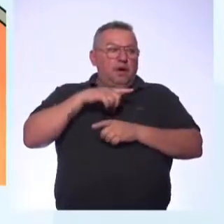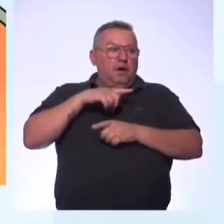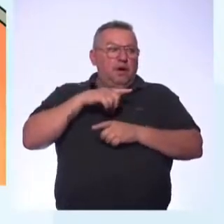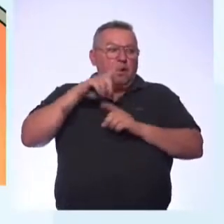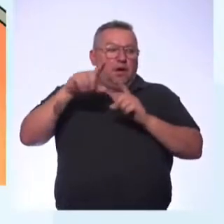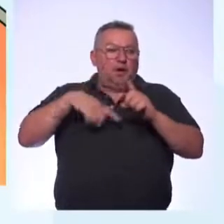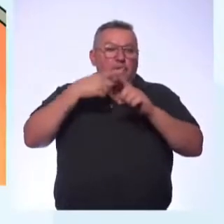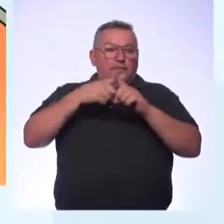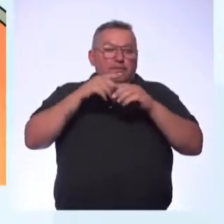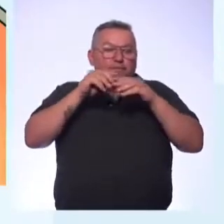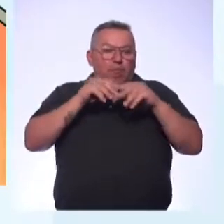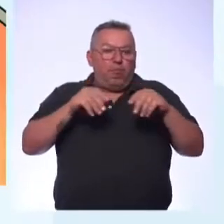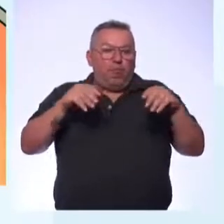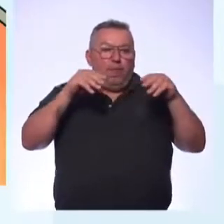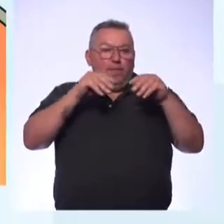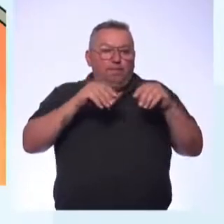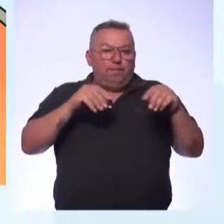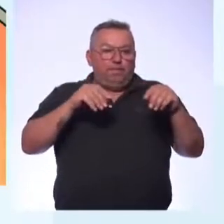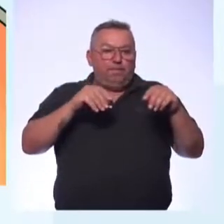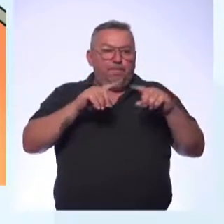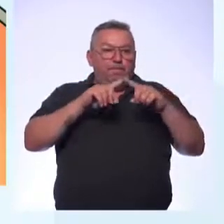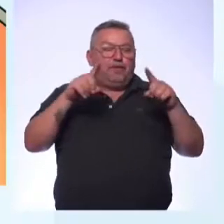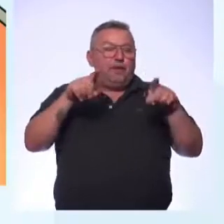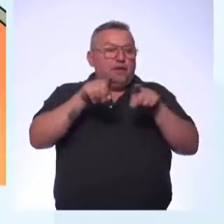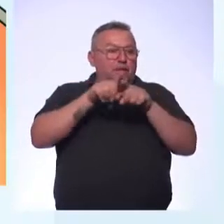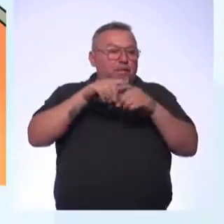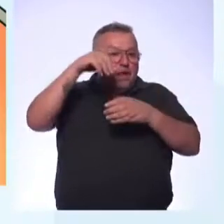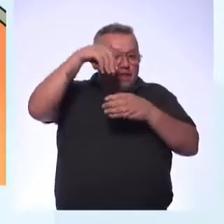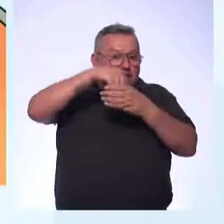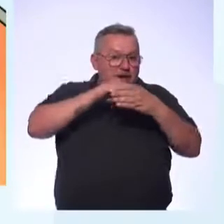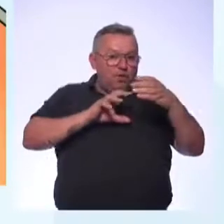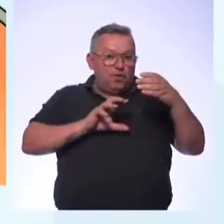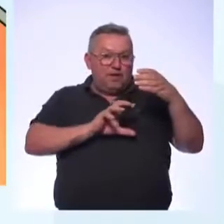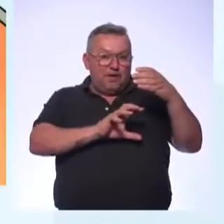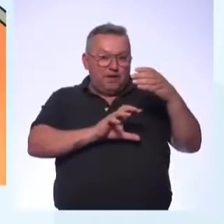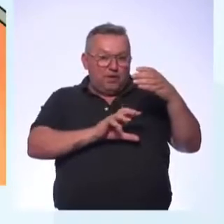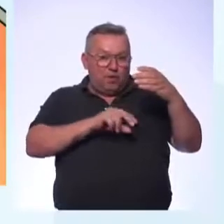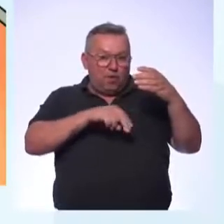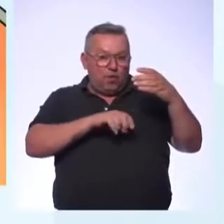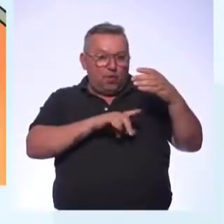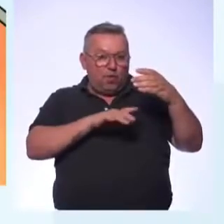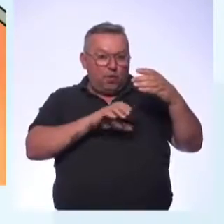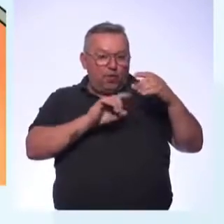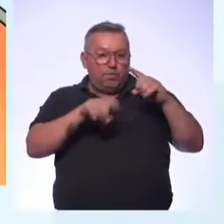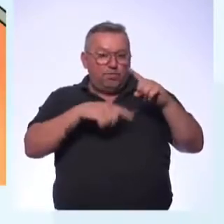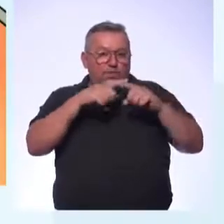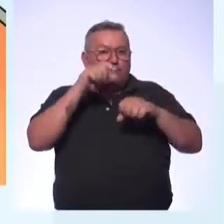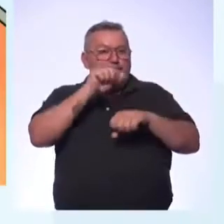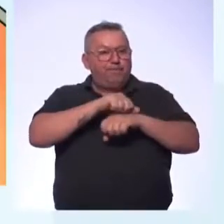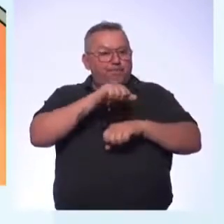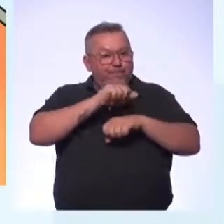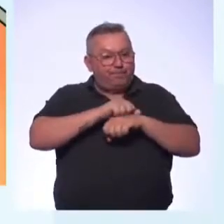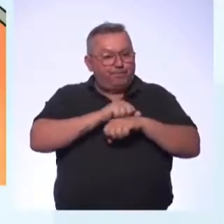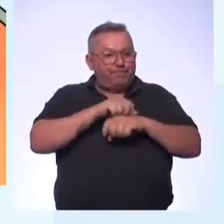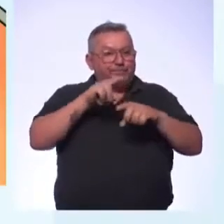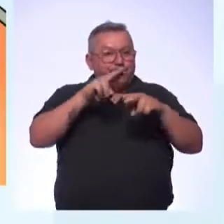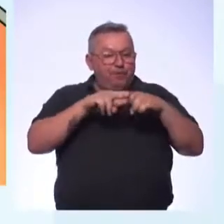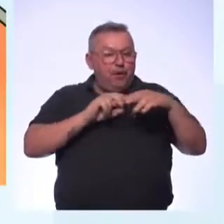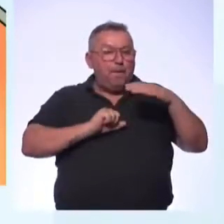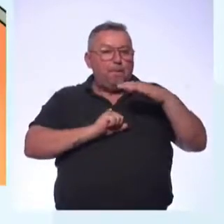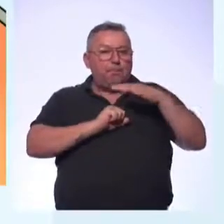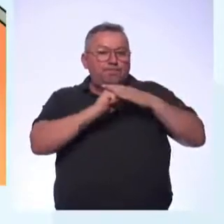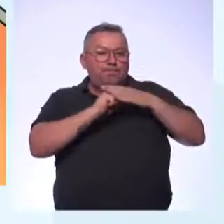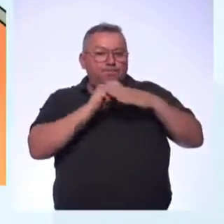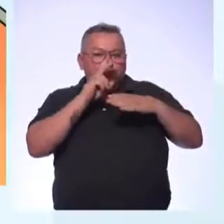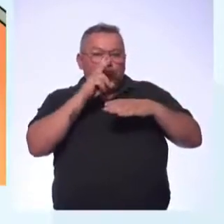mais pastoso, né, ele é mais maleável, e o núcleo interno, que aí sim, ele é mais sólido por causa da pressão que é exercida em